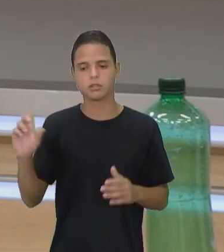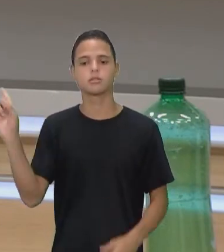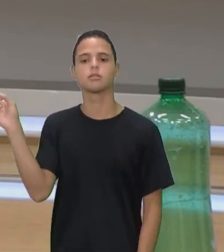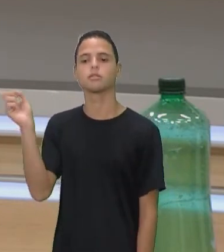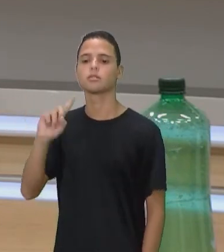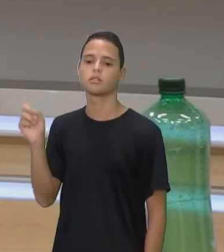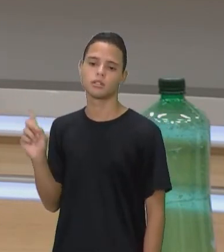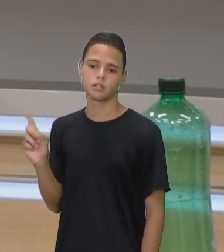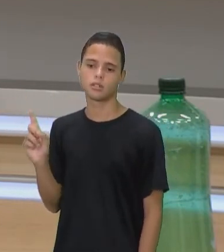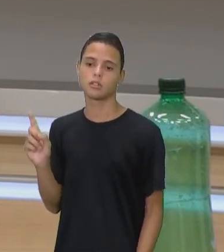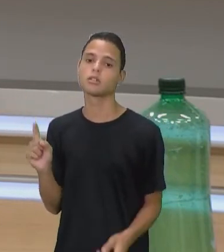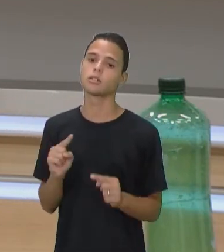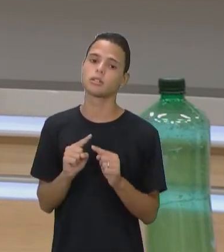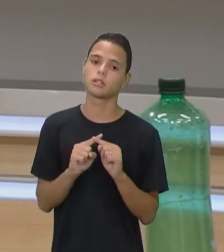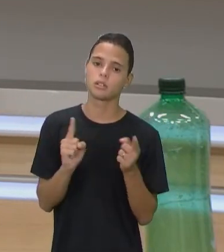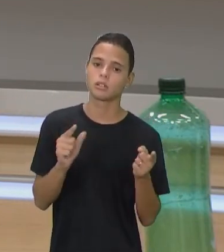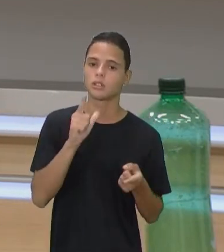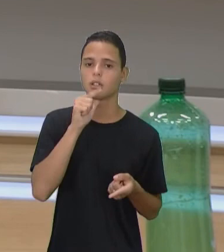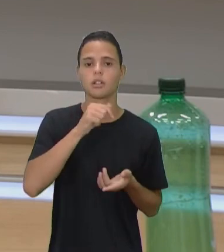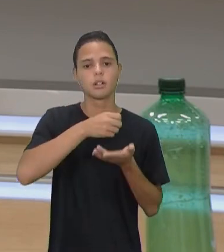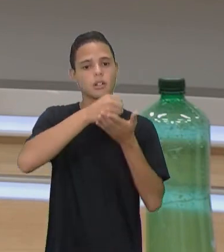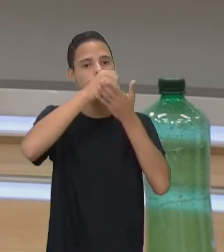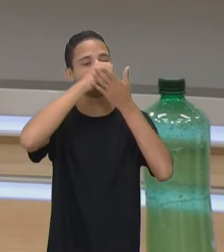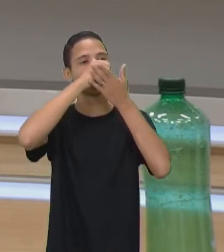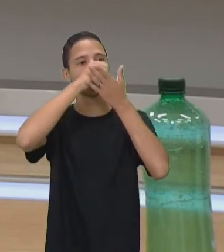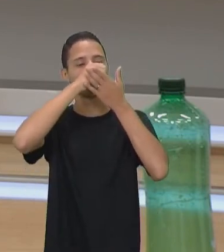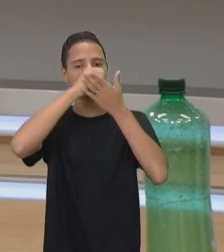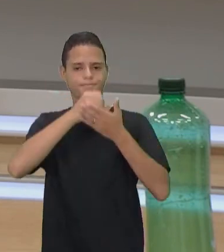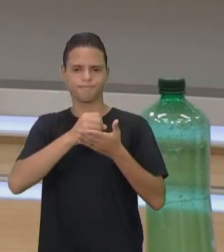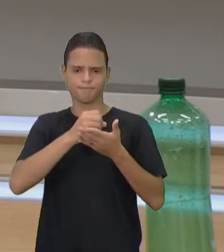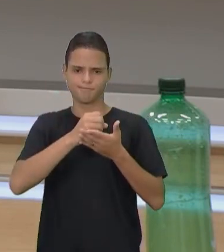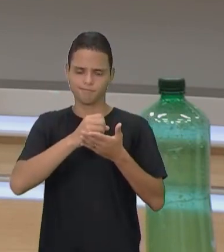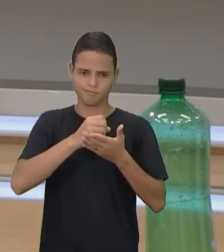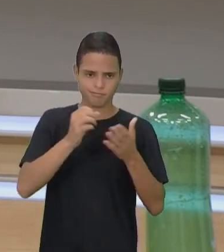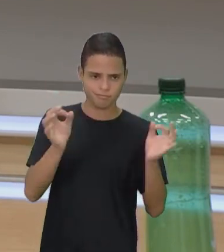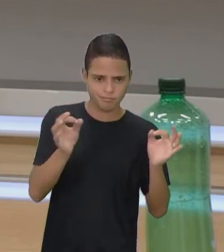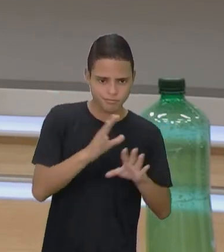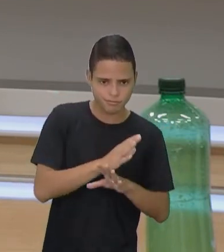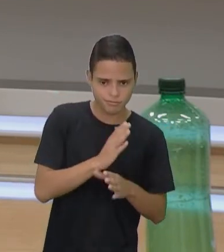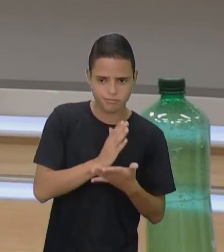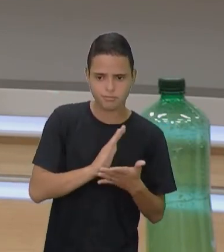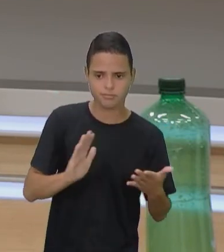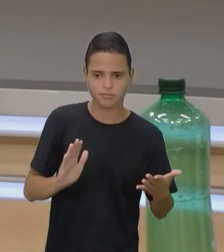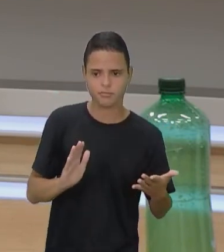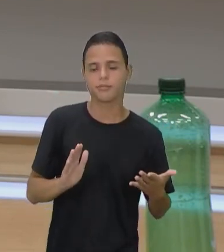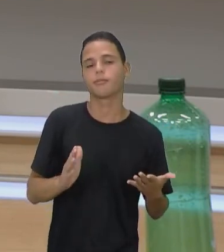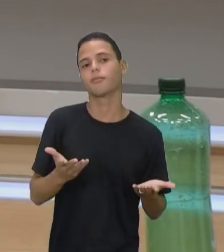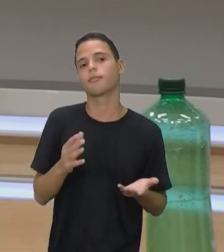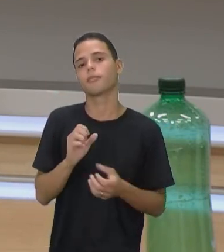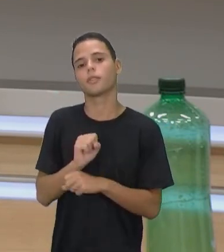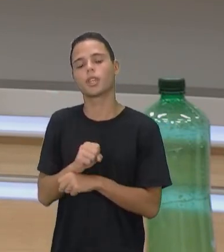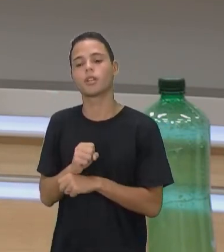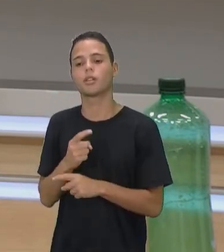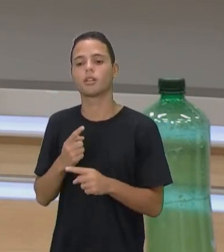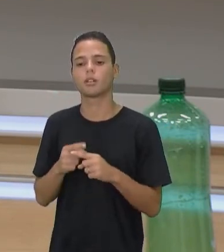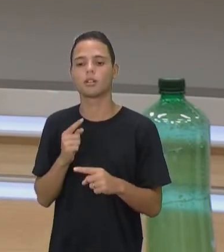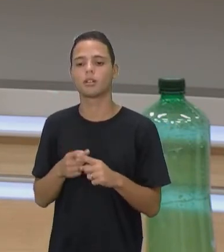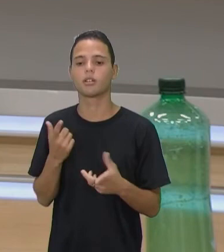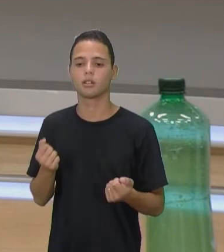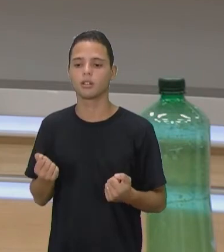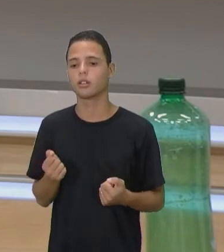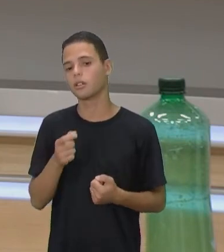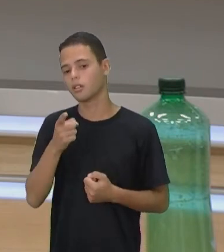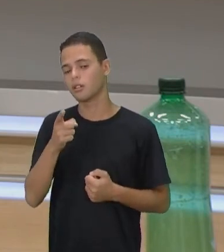que a gente consegue beber, vai acabar? Sim, porque a forma com que a gente consegue